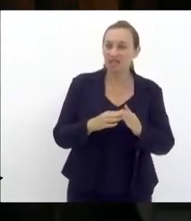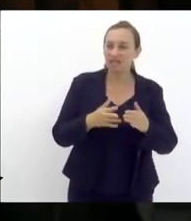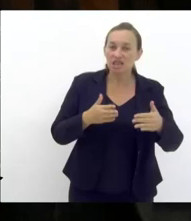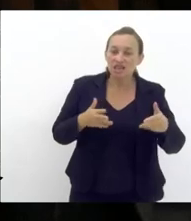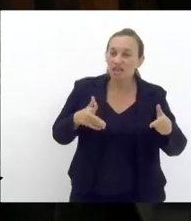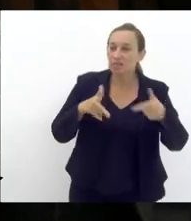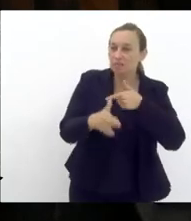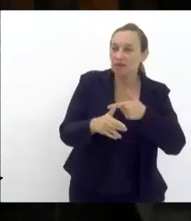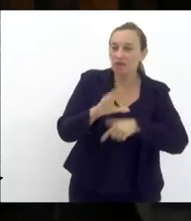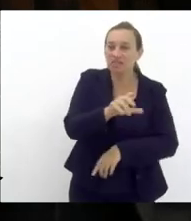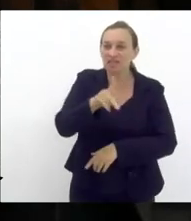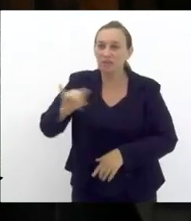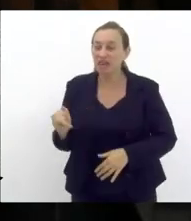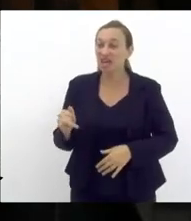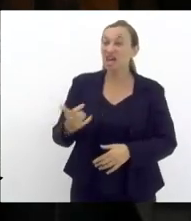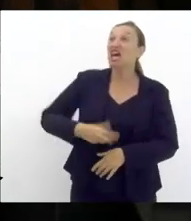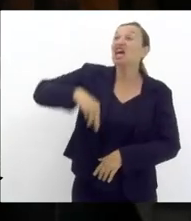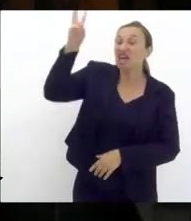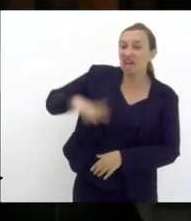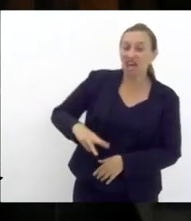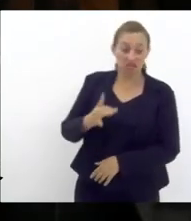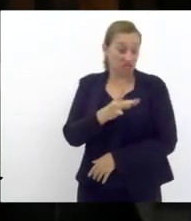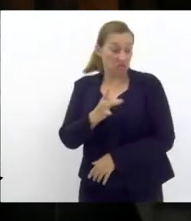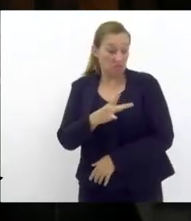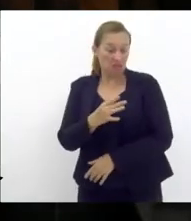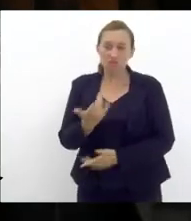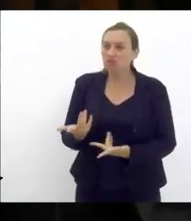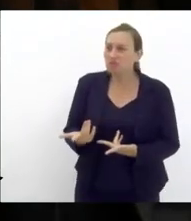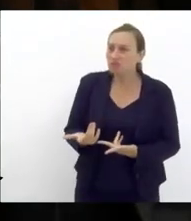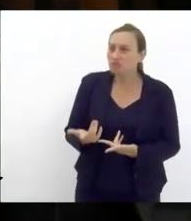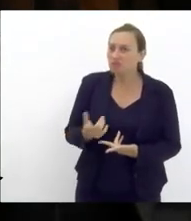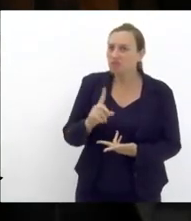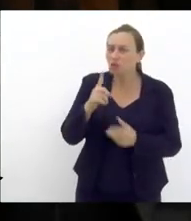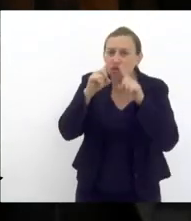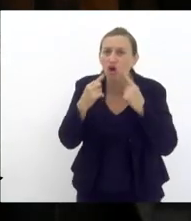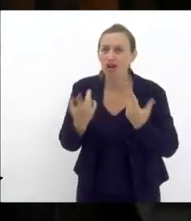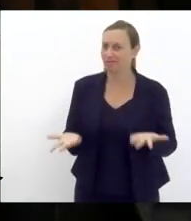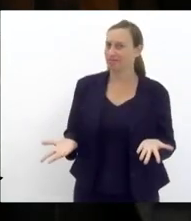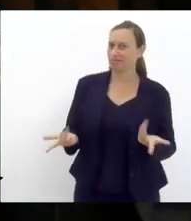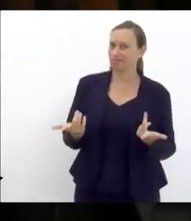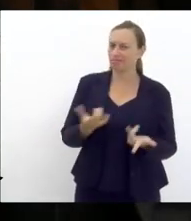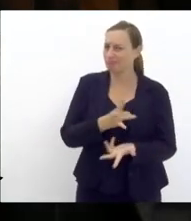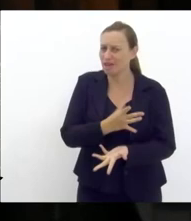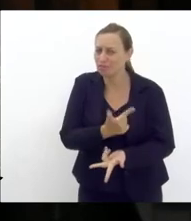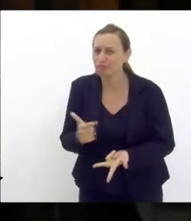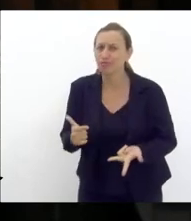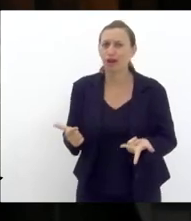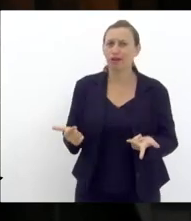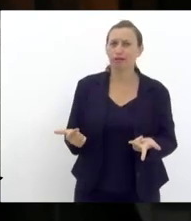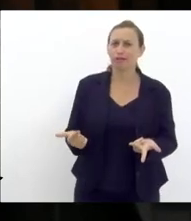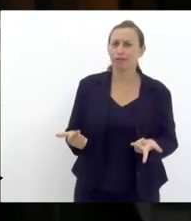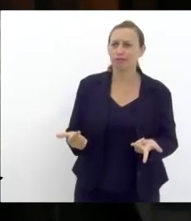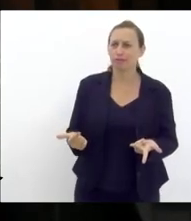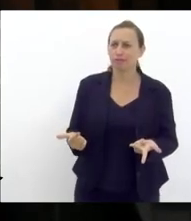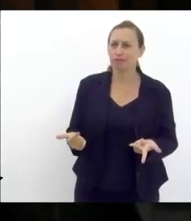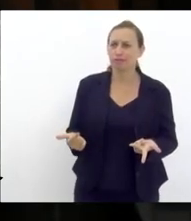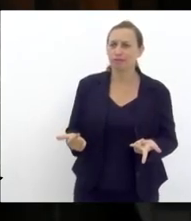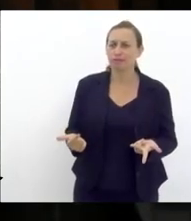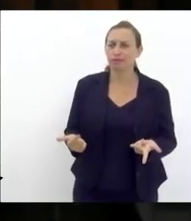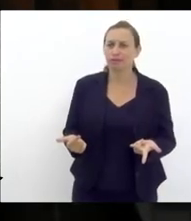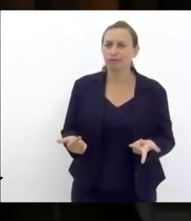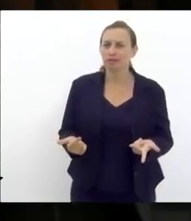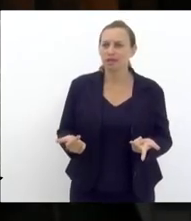medo é esse Quem não deve não teme Quem não deve não teme não dá para entender